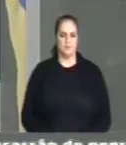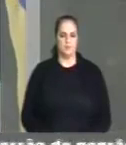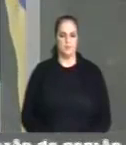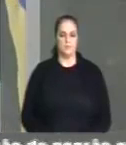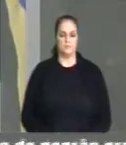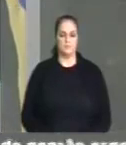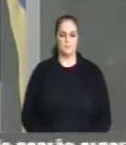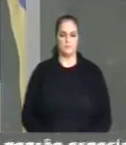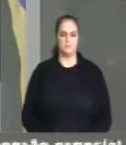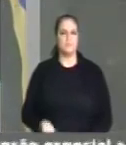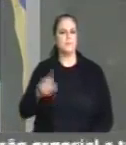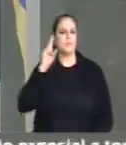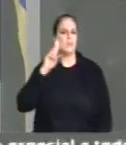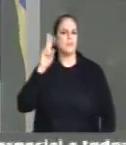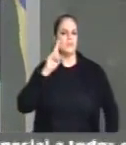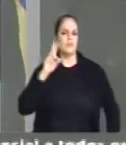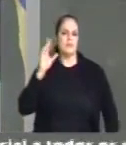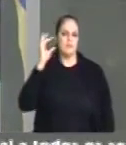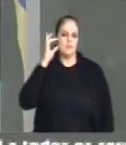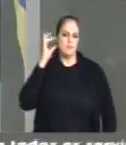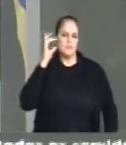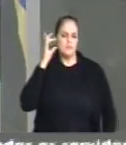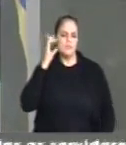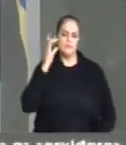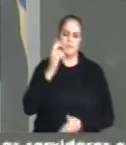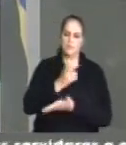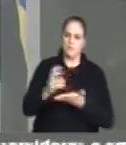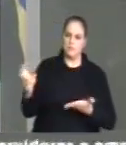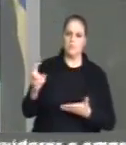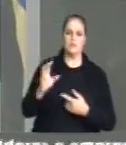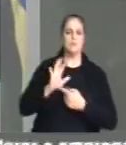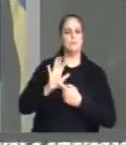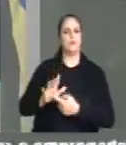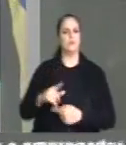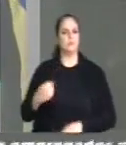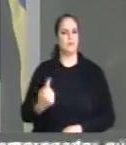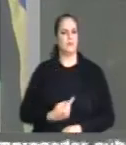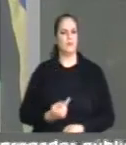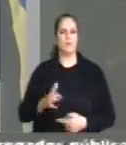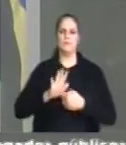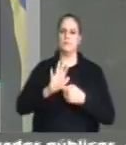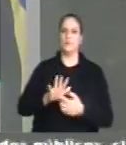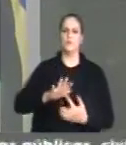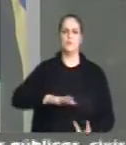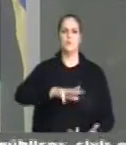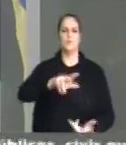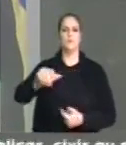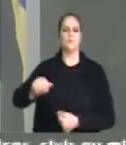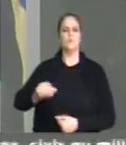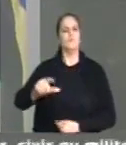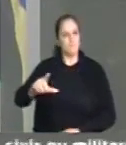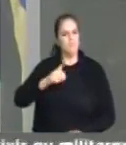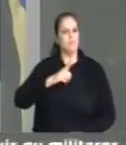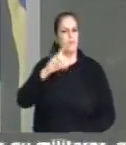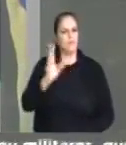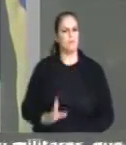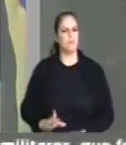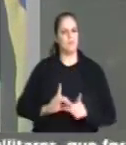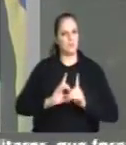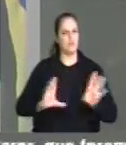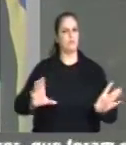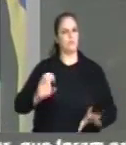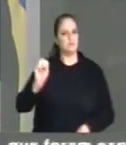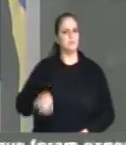ex-presidente Dilma Rousseff mostrou a nós e ao mundo que a democracia brasileira é sólida e